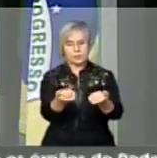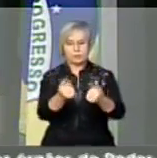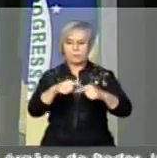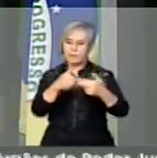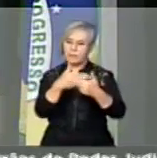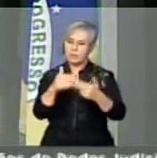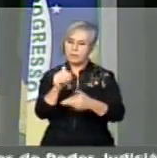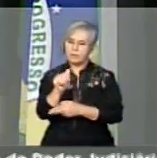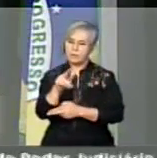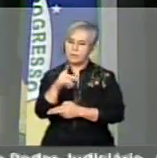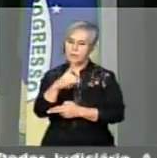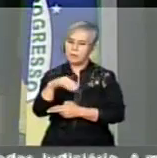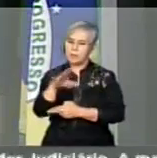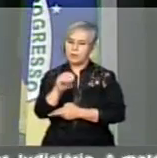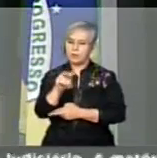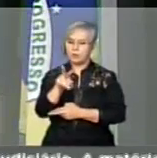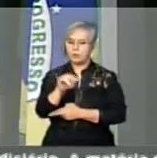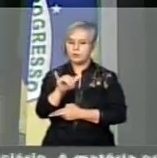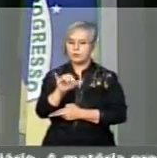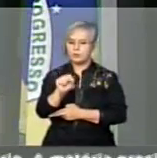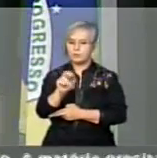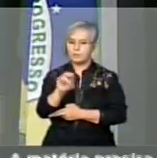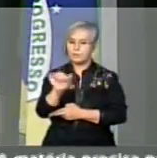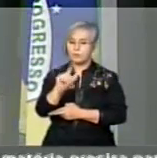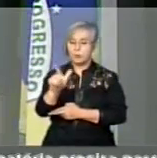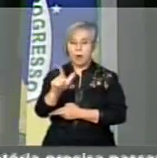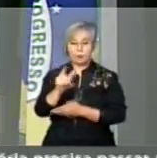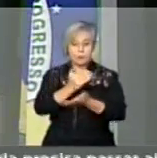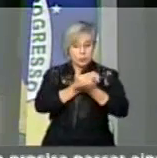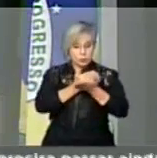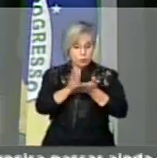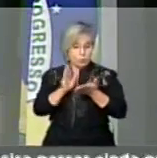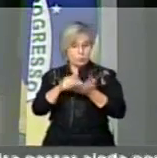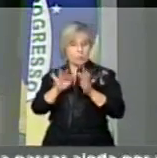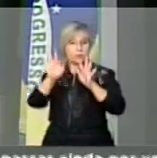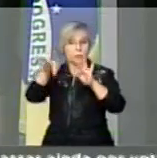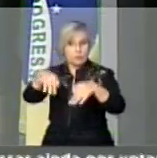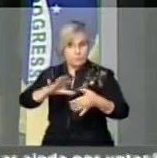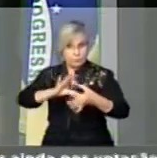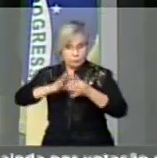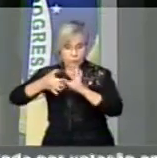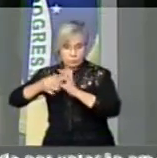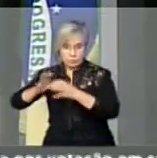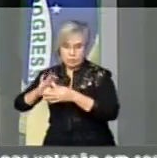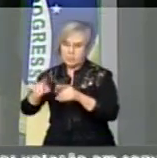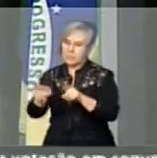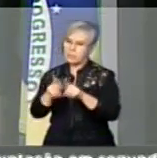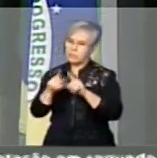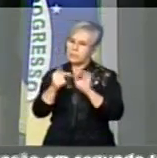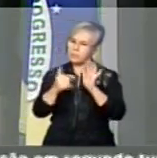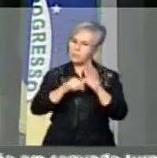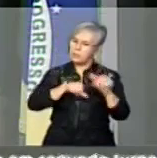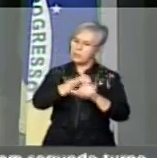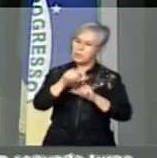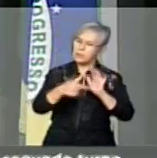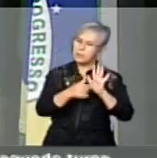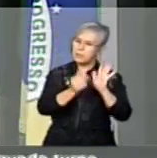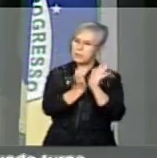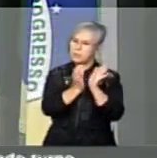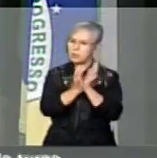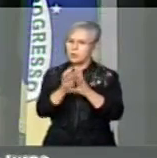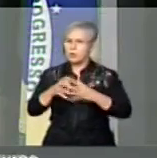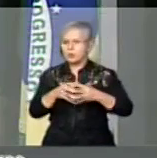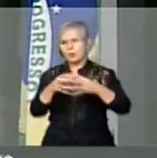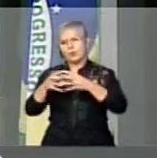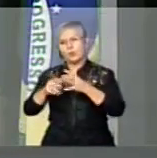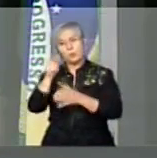audiovisual desde a abertura até o encerramento dos Jogos. A teor da presente modificação, os interessados terão,